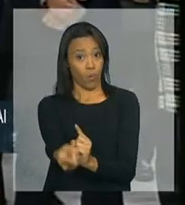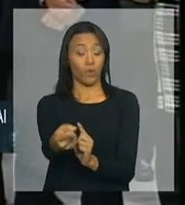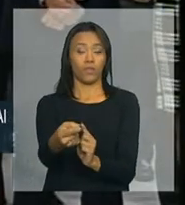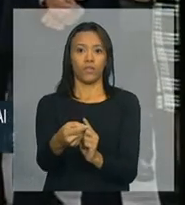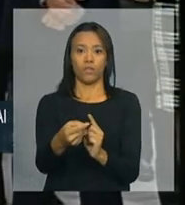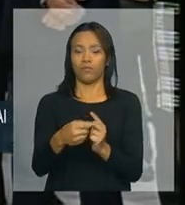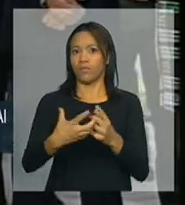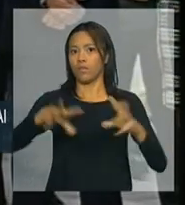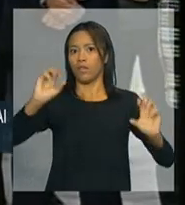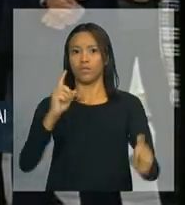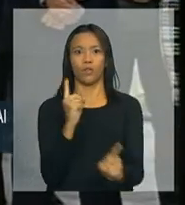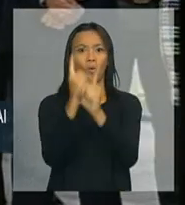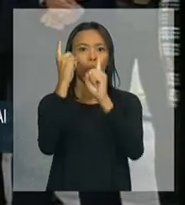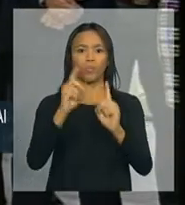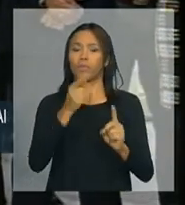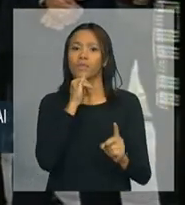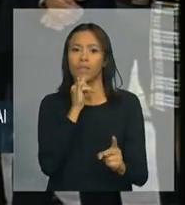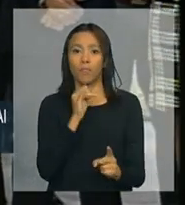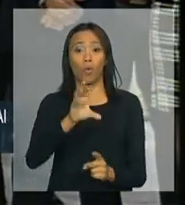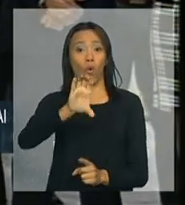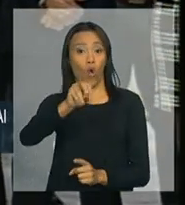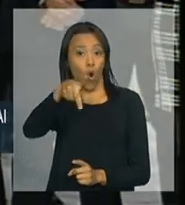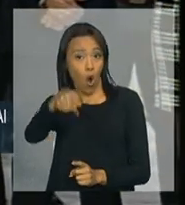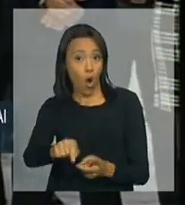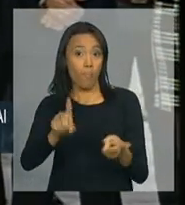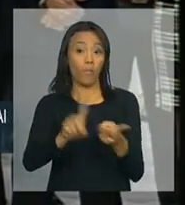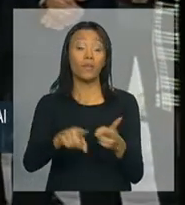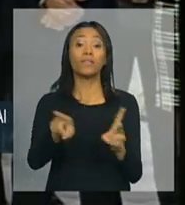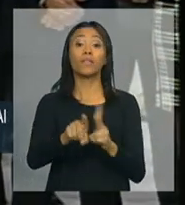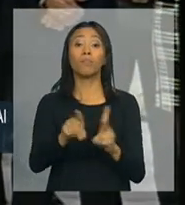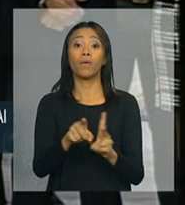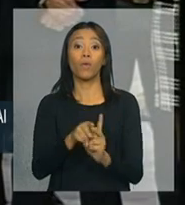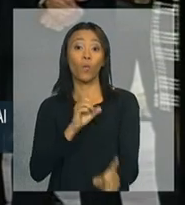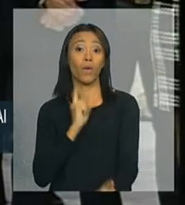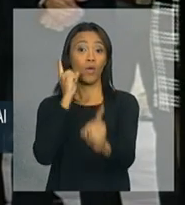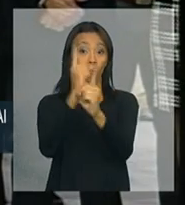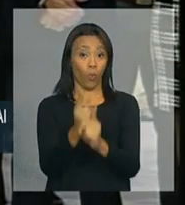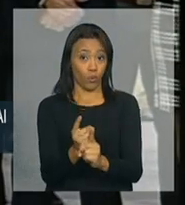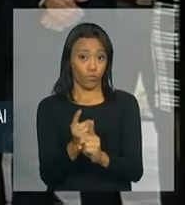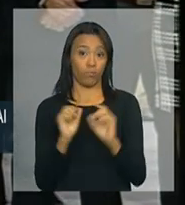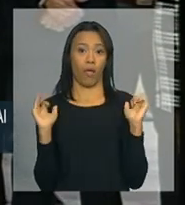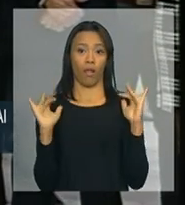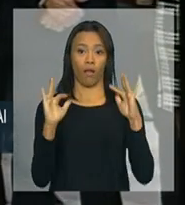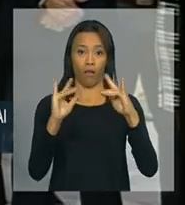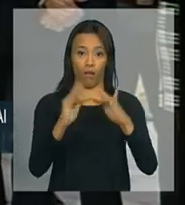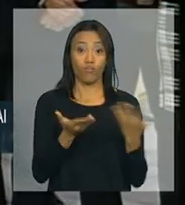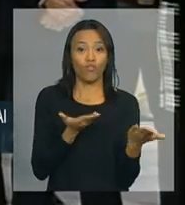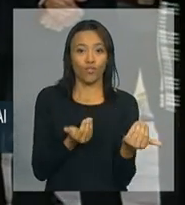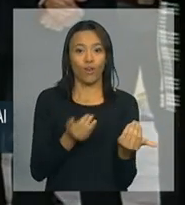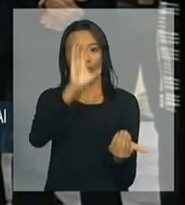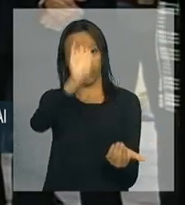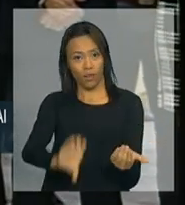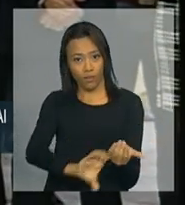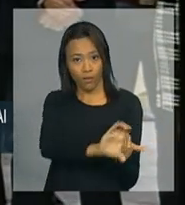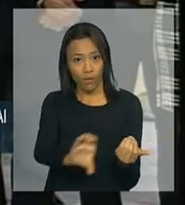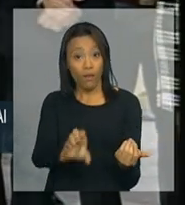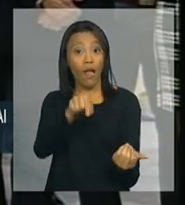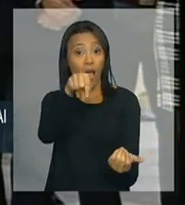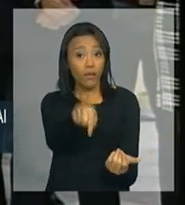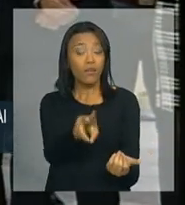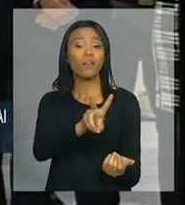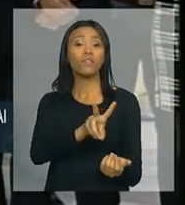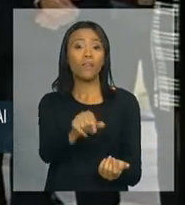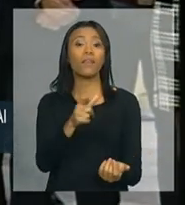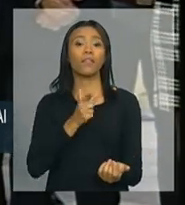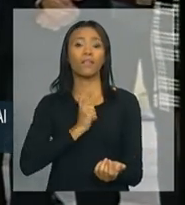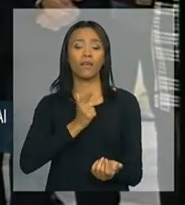após Copa das Confederações e Jornada Mundial da Juventude Católica, porque aqui nós teremos, presidenta, o